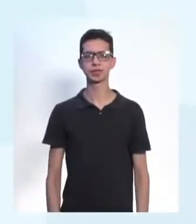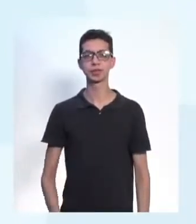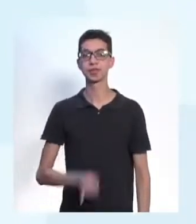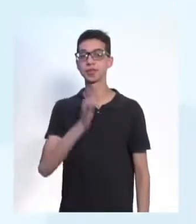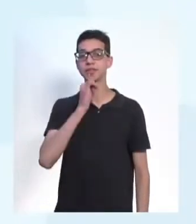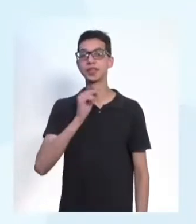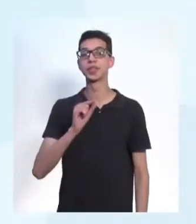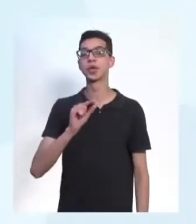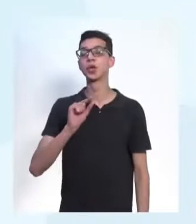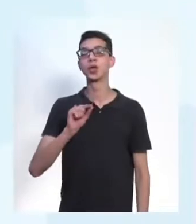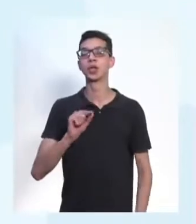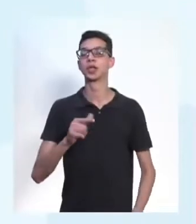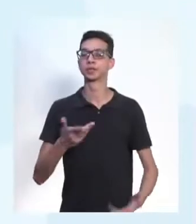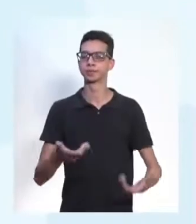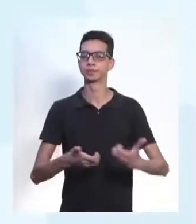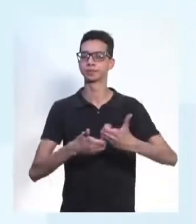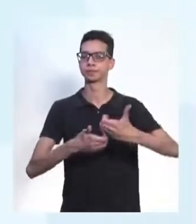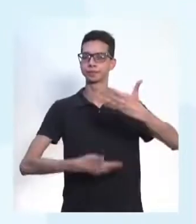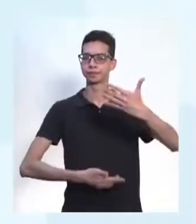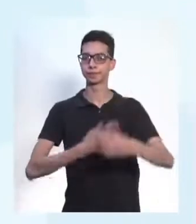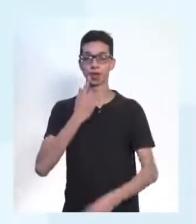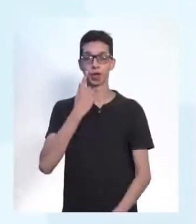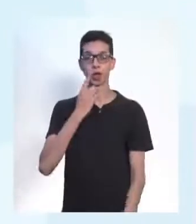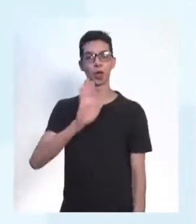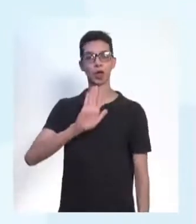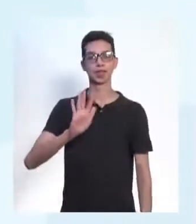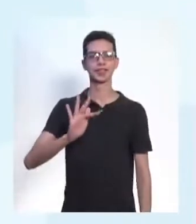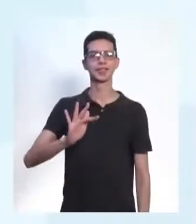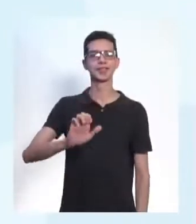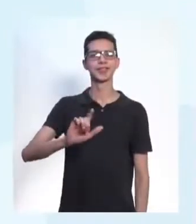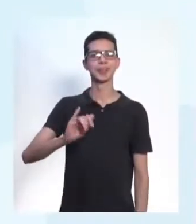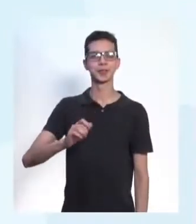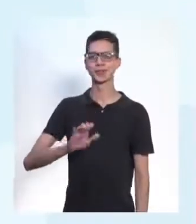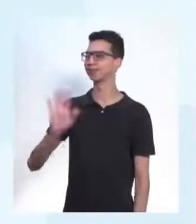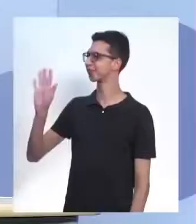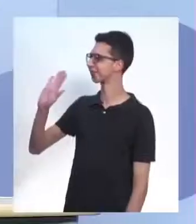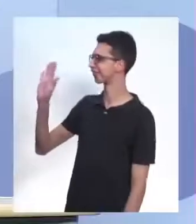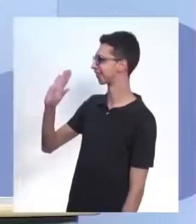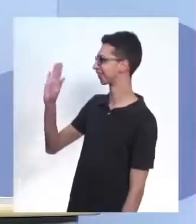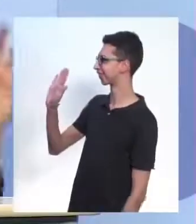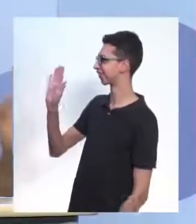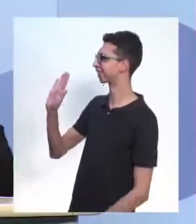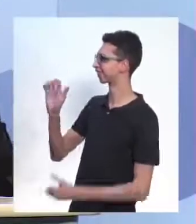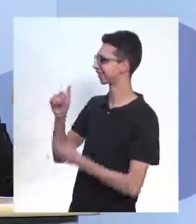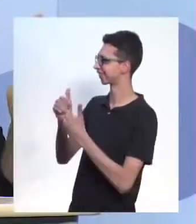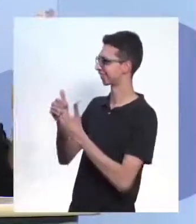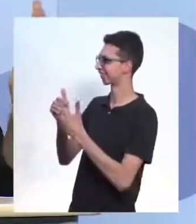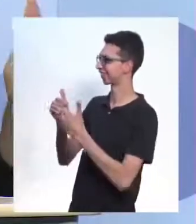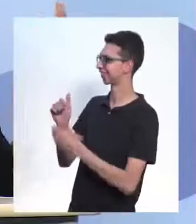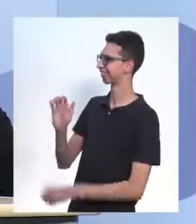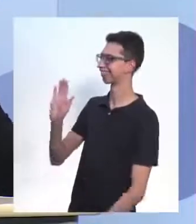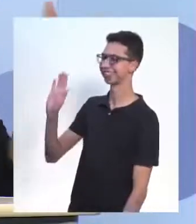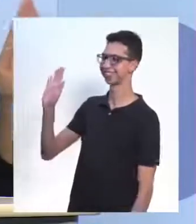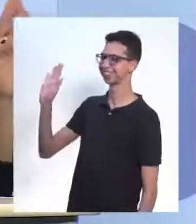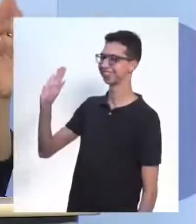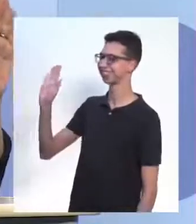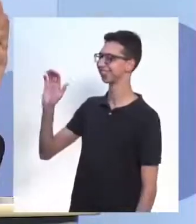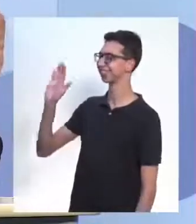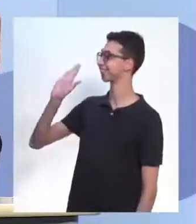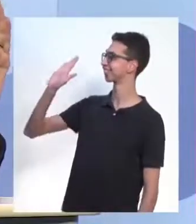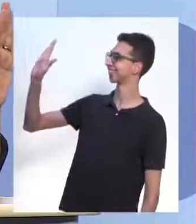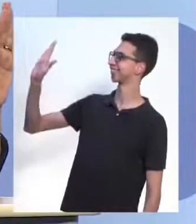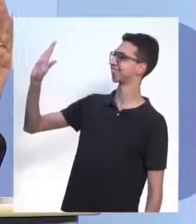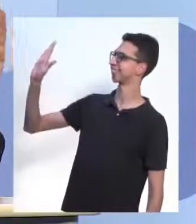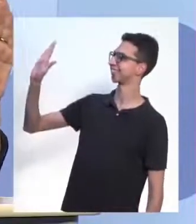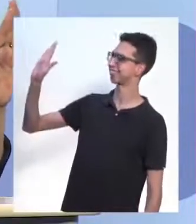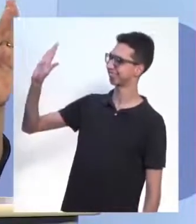Vamos abri-lo. Oi, Felipe. Hoje é o Felipe que está com a gente aqui na Libras. Tudo bem, querido? Toca aqui, toca aqui. Tá aqui, meu tá aqui, amigo.